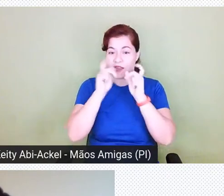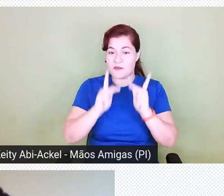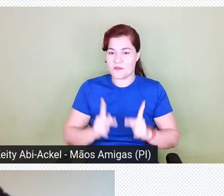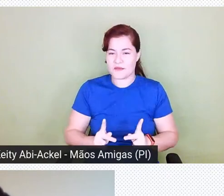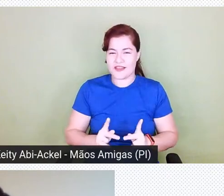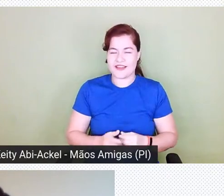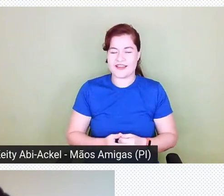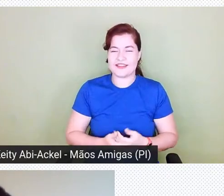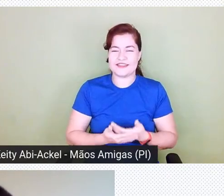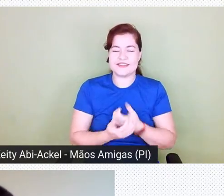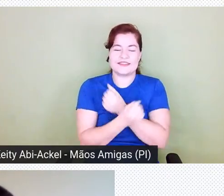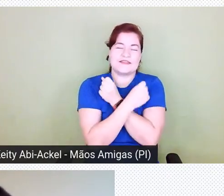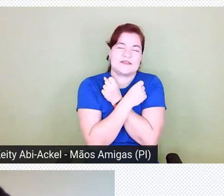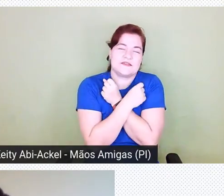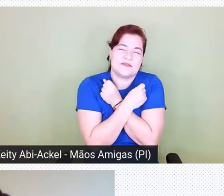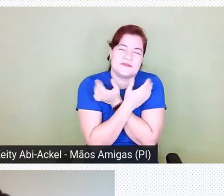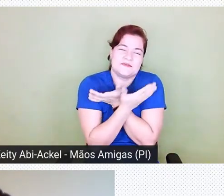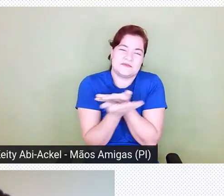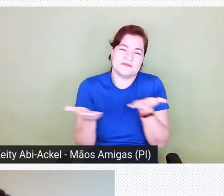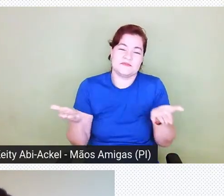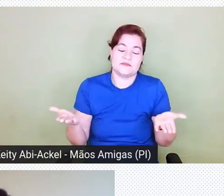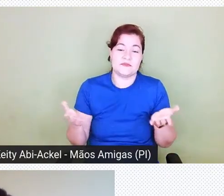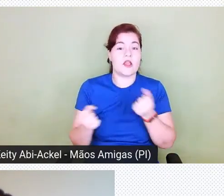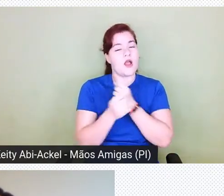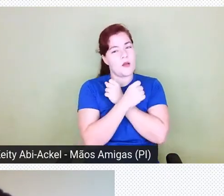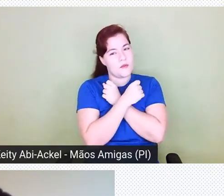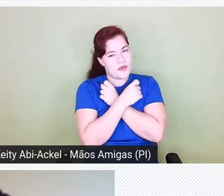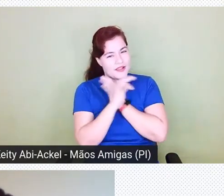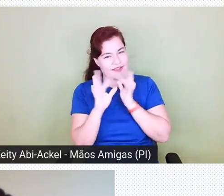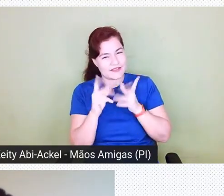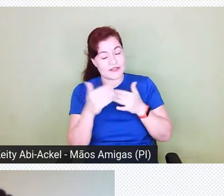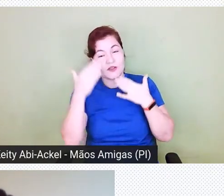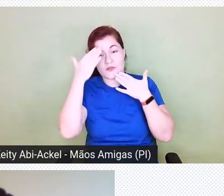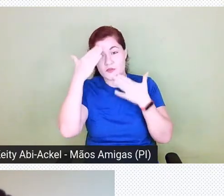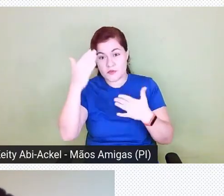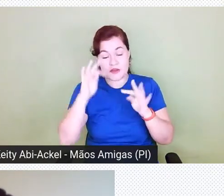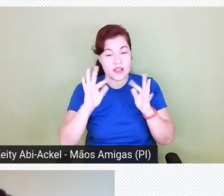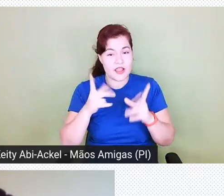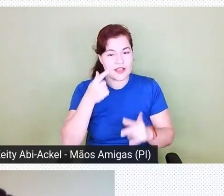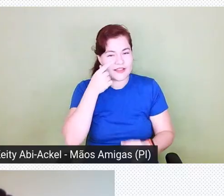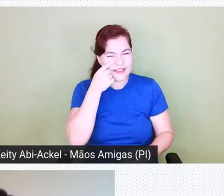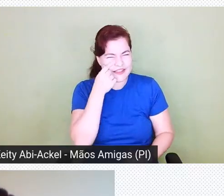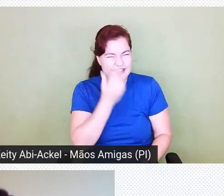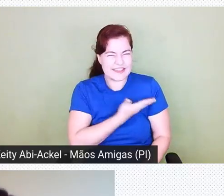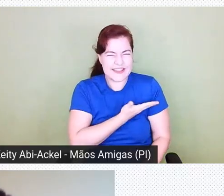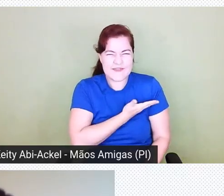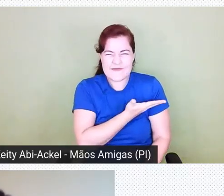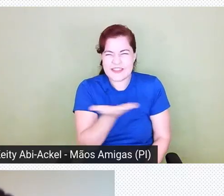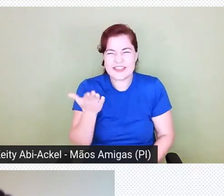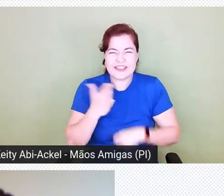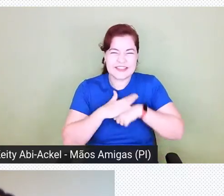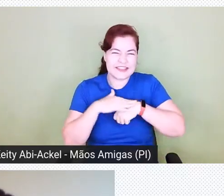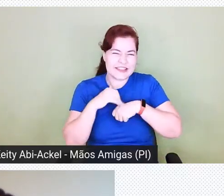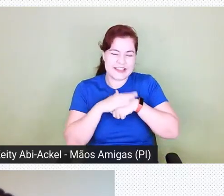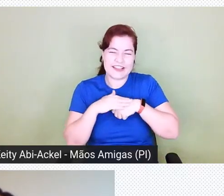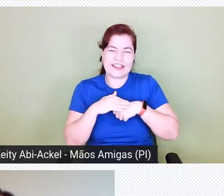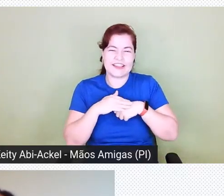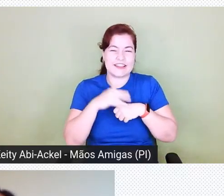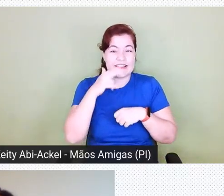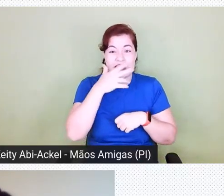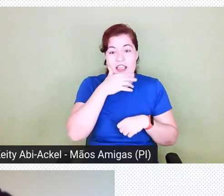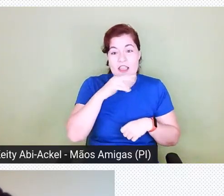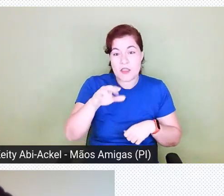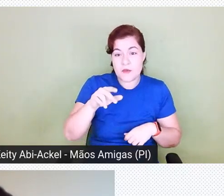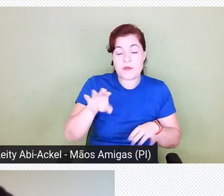gente. Um abraço em todos. Um abraço em todos. Muito obrigada a presença de gente amiga, querida, irmã minha também,